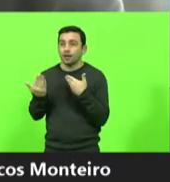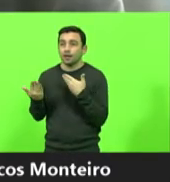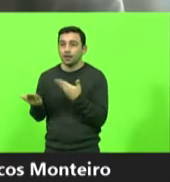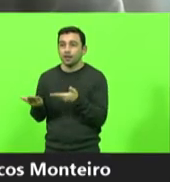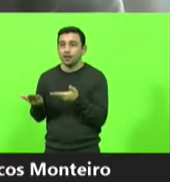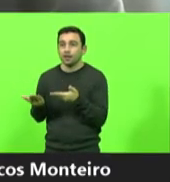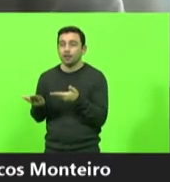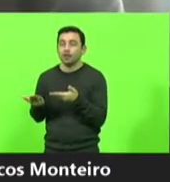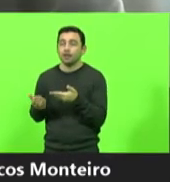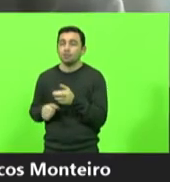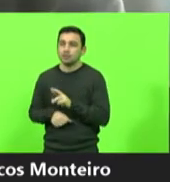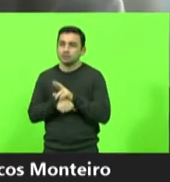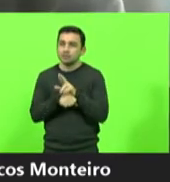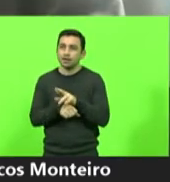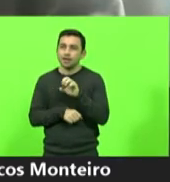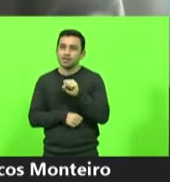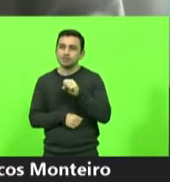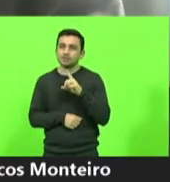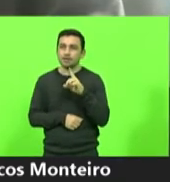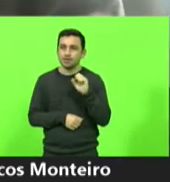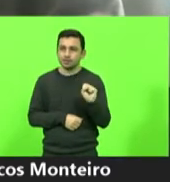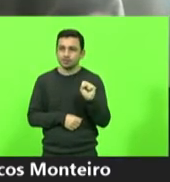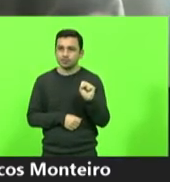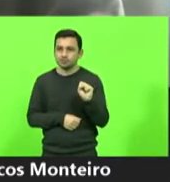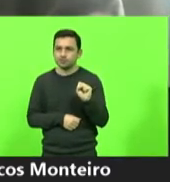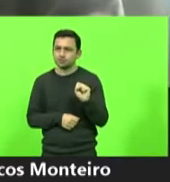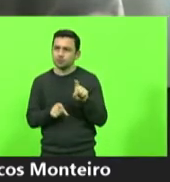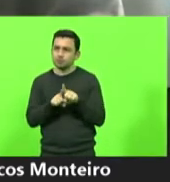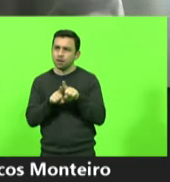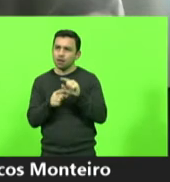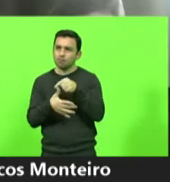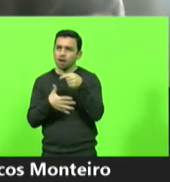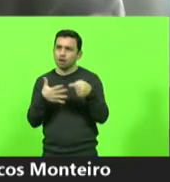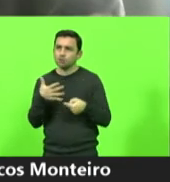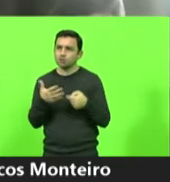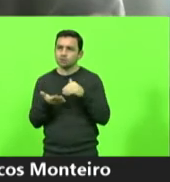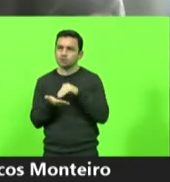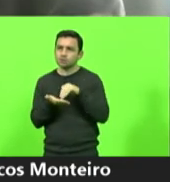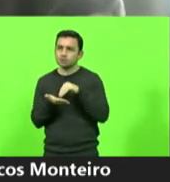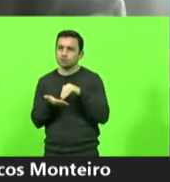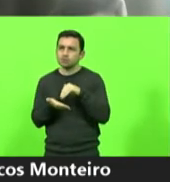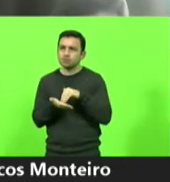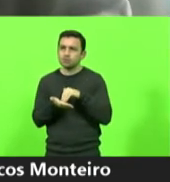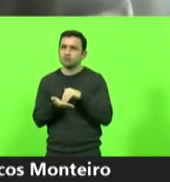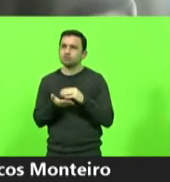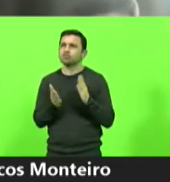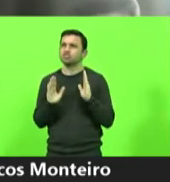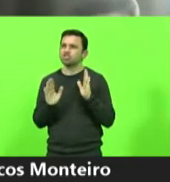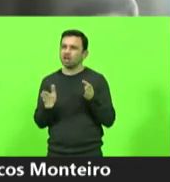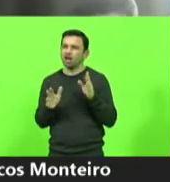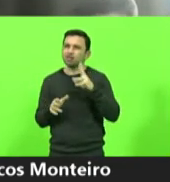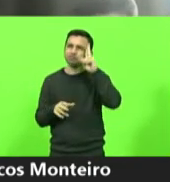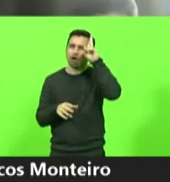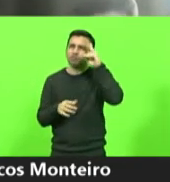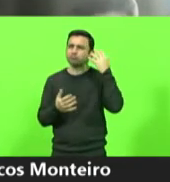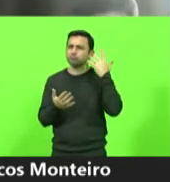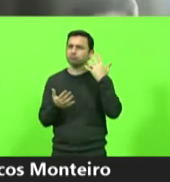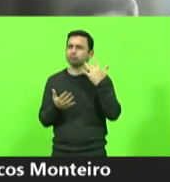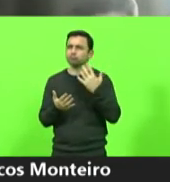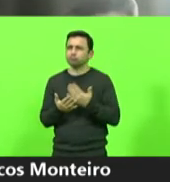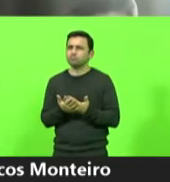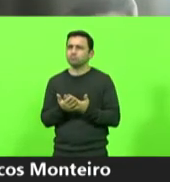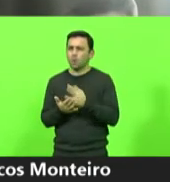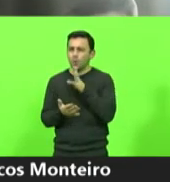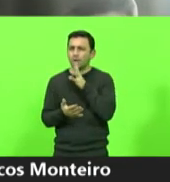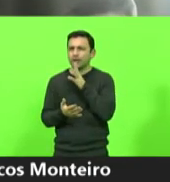aqui e também falando sobre essas pautas da secretaria, que já são pautas históricas e você conhece muito bem,